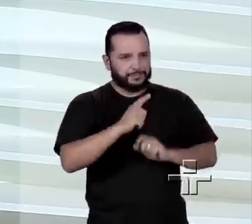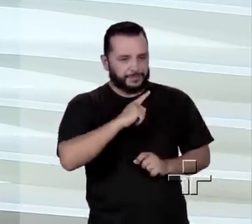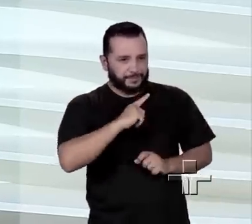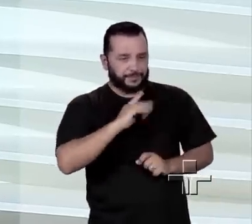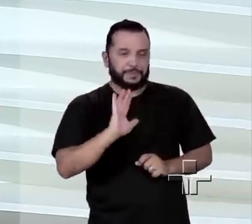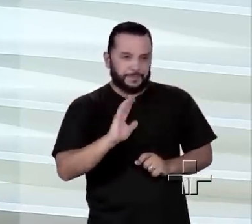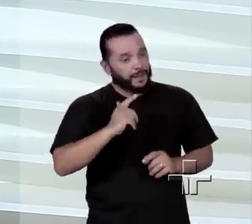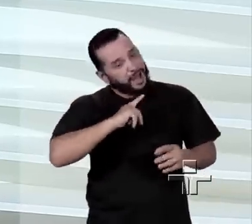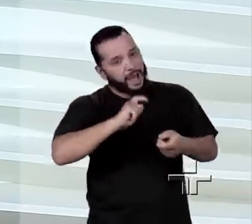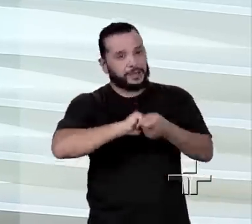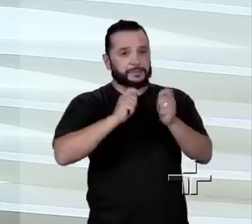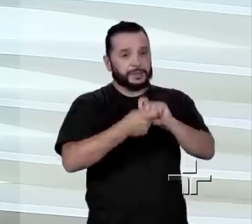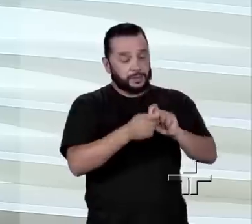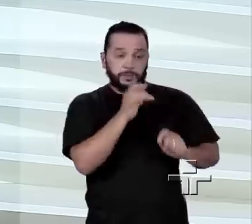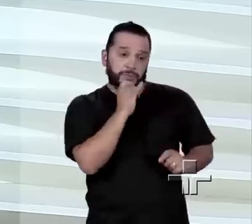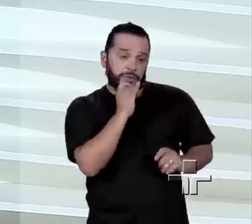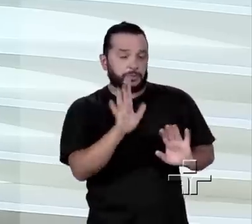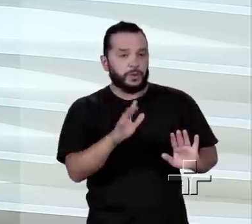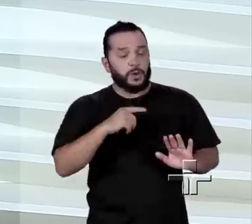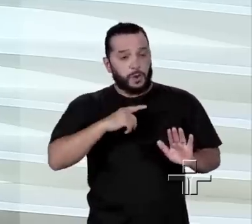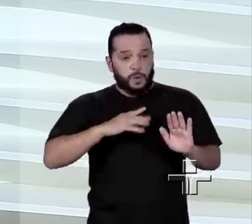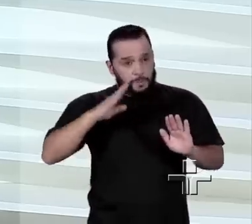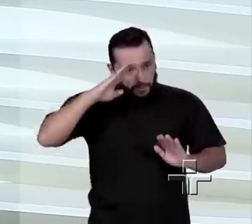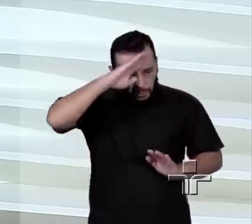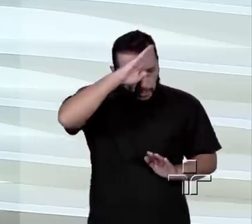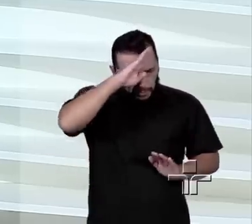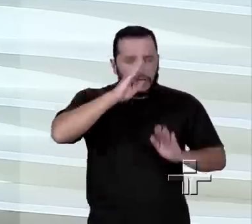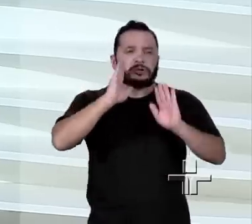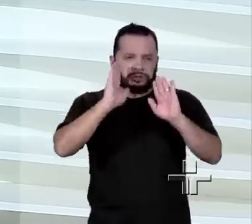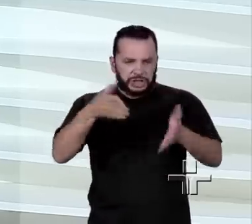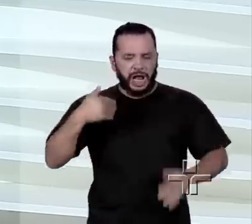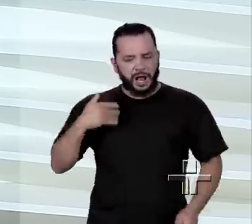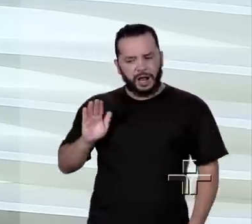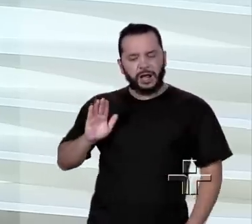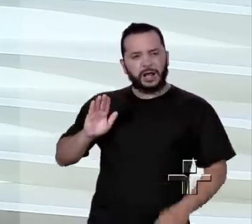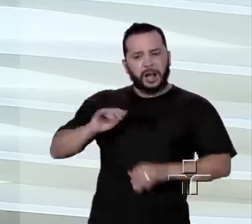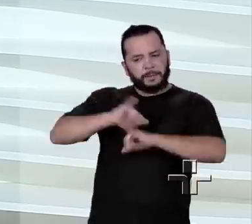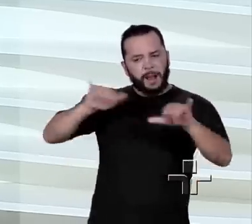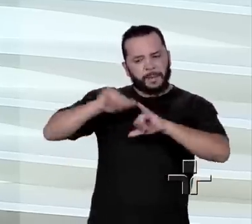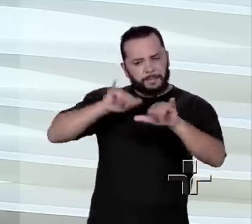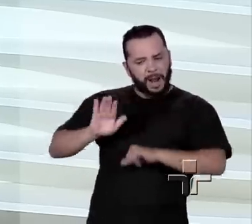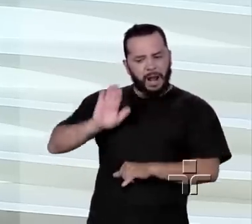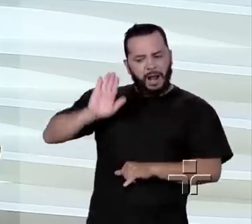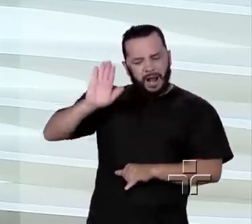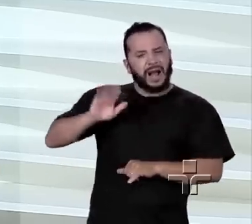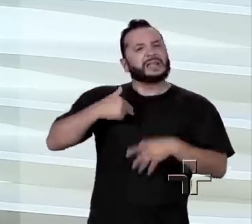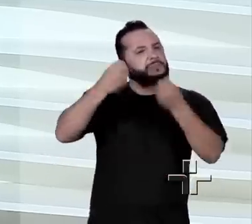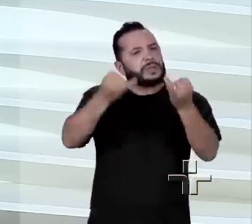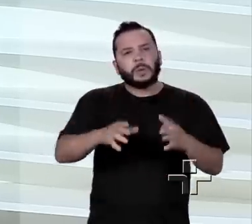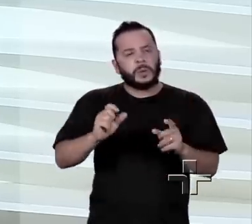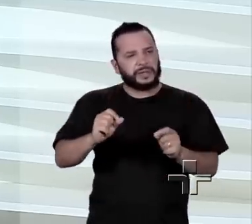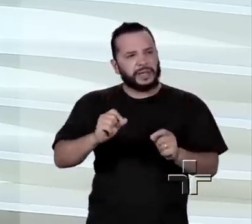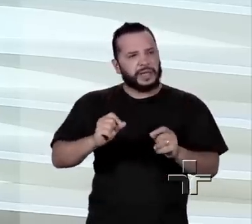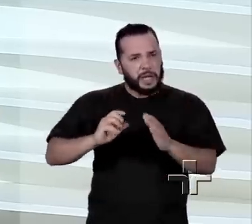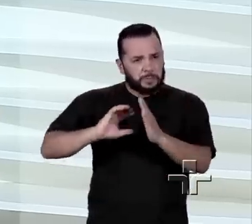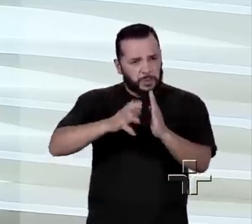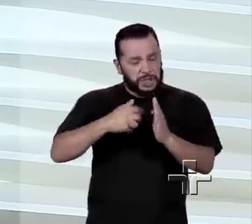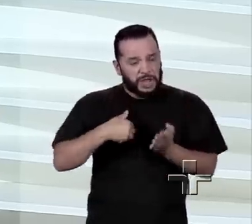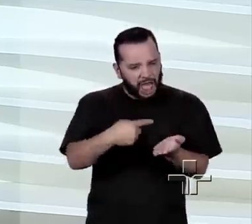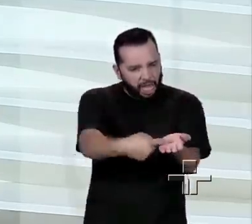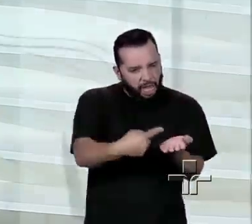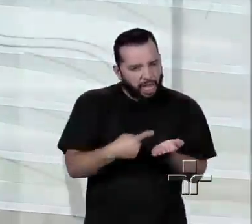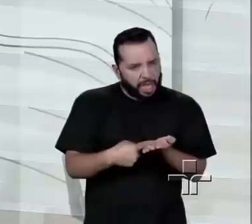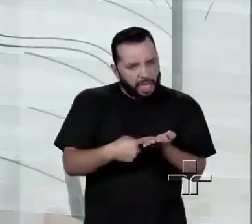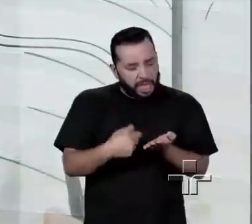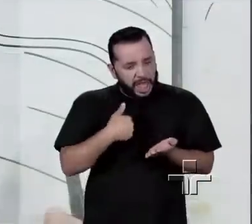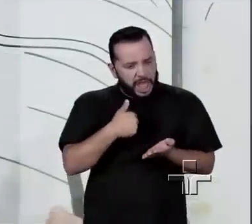disse durante toda a sua pré-campanha, desde o momento que se colocou, que não haveria uma política do toma lá da